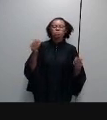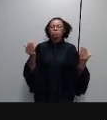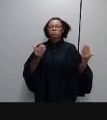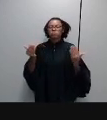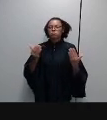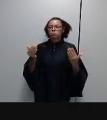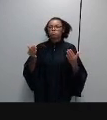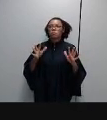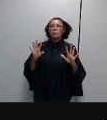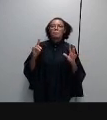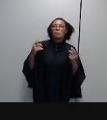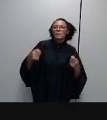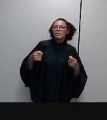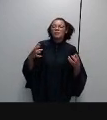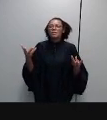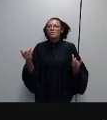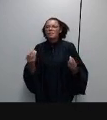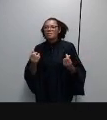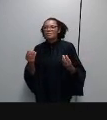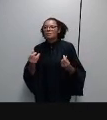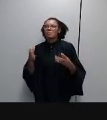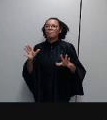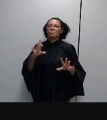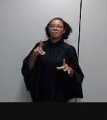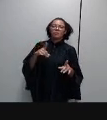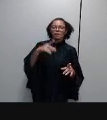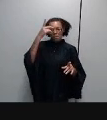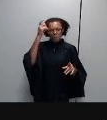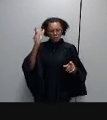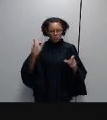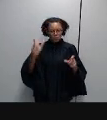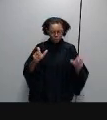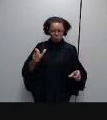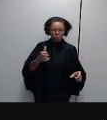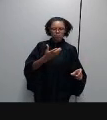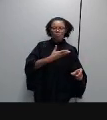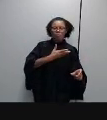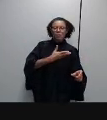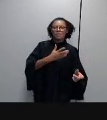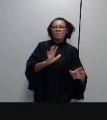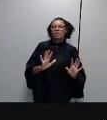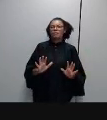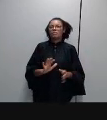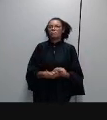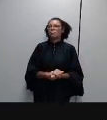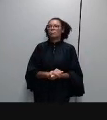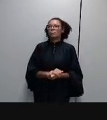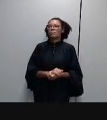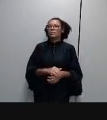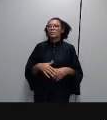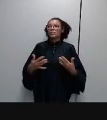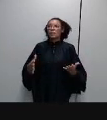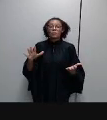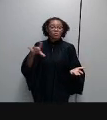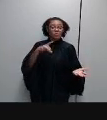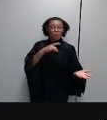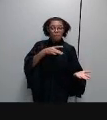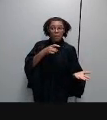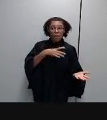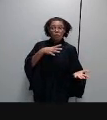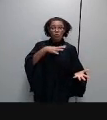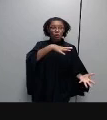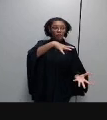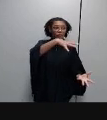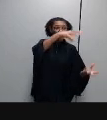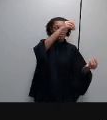v a visagem de a alma e vou falar se tu tiver medo de fantasma vai aparecer de uma